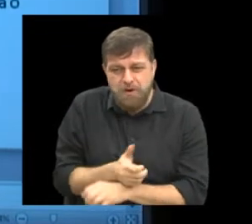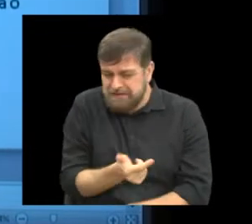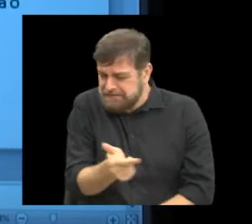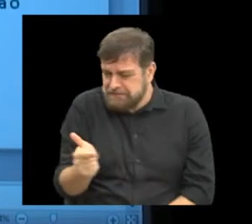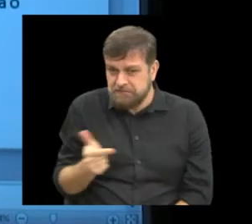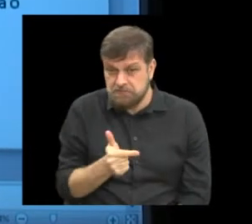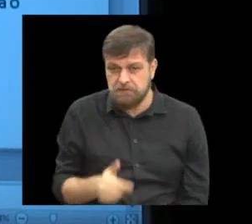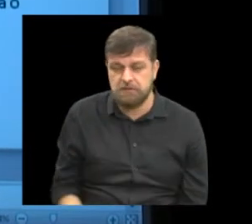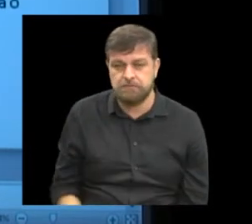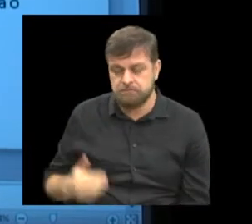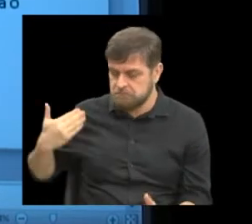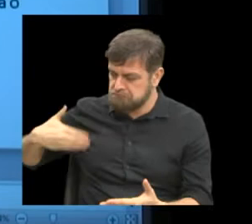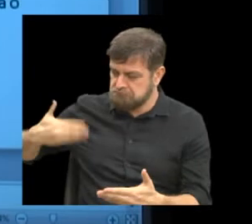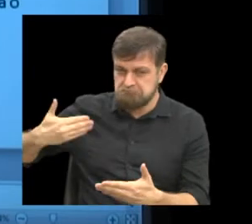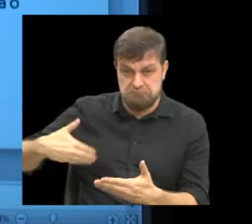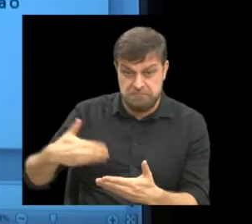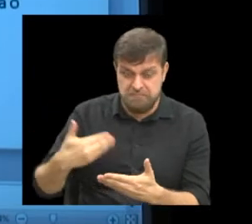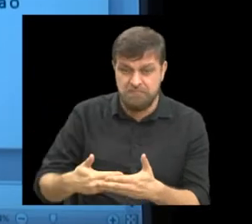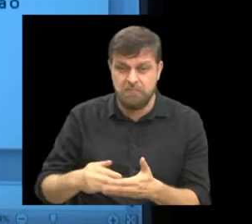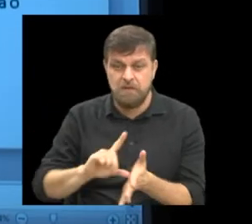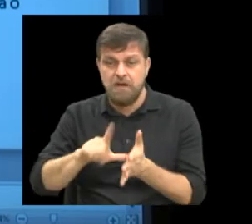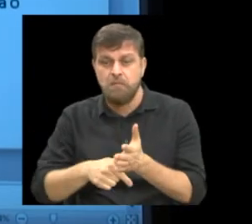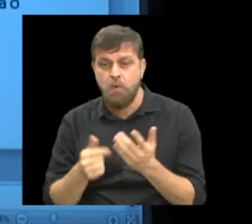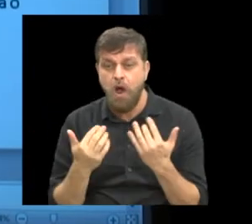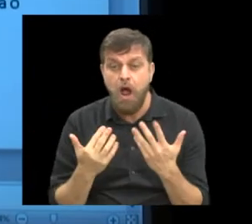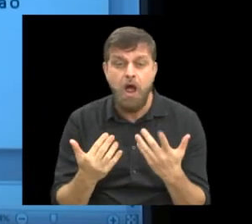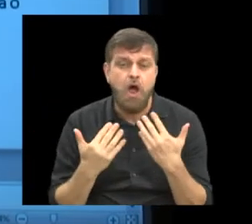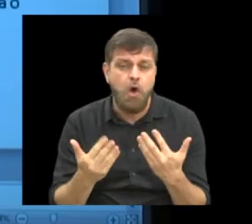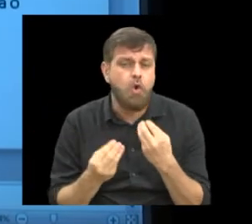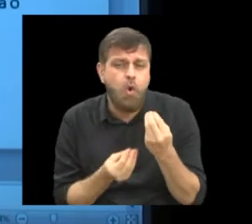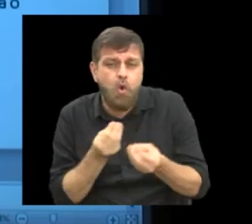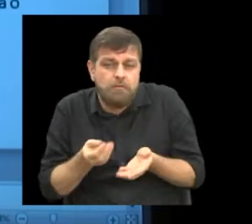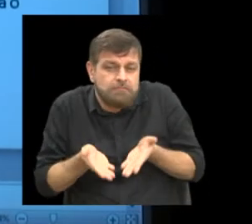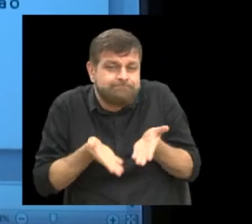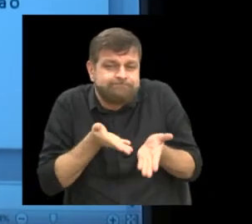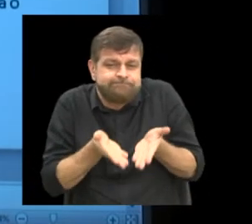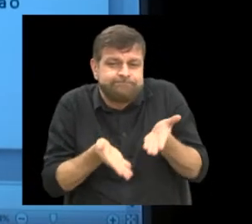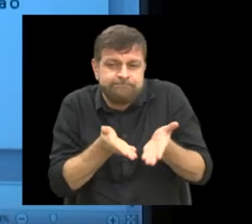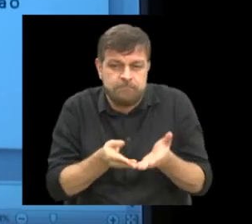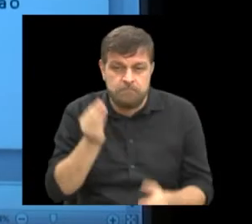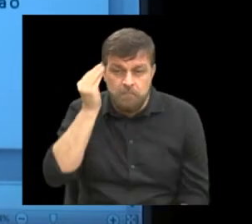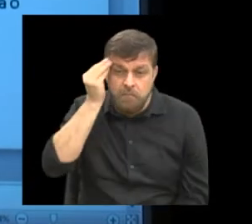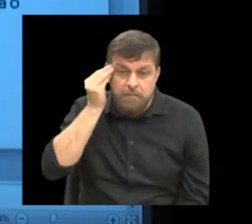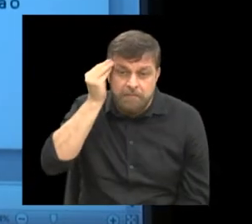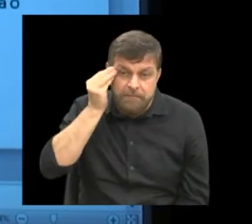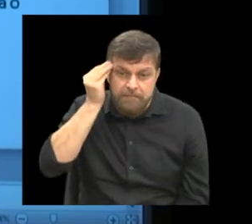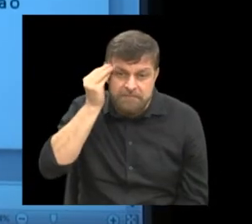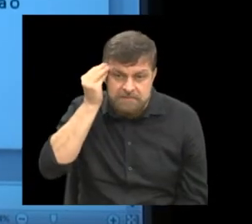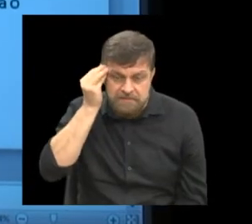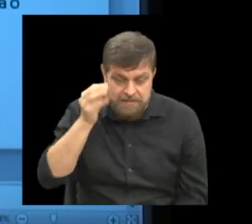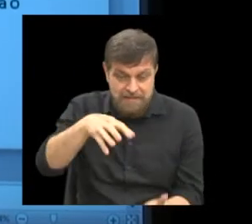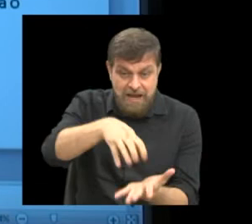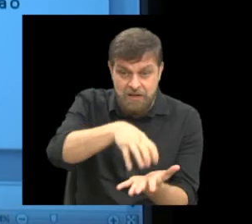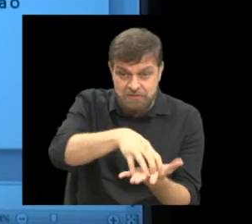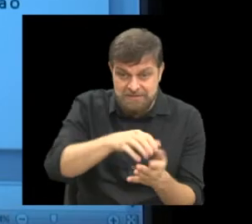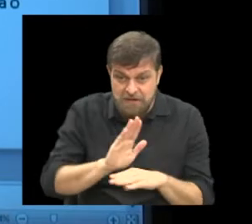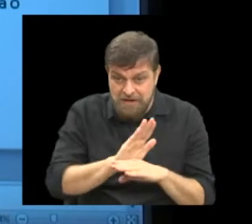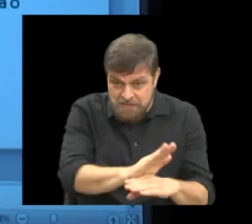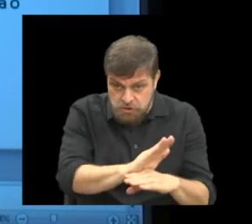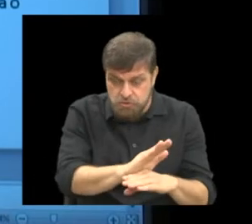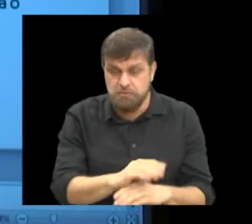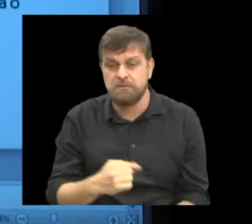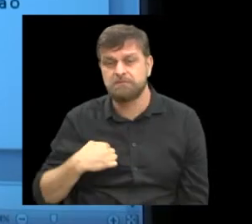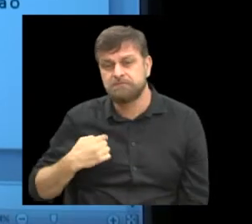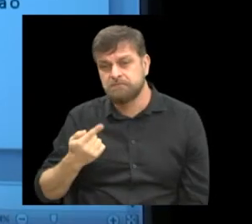tempo. Aí, depois, por muito tempo, a pessoa com autismo foi tratada com um psiquiatra nos CAPs. Atualmente,